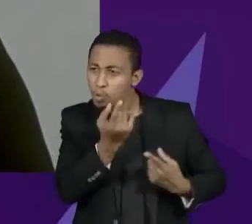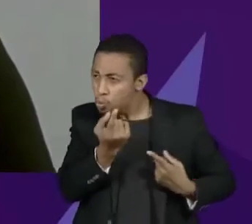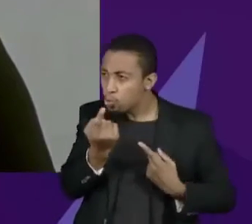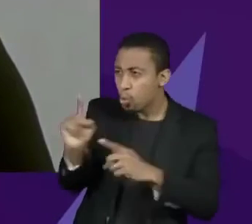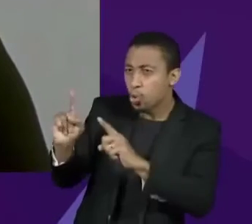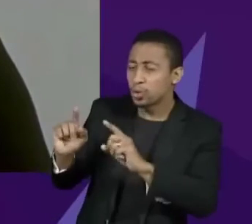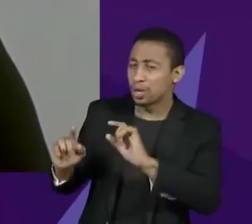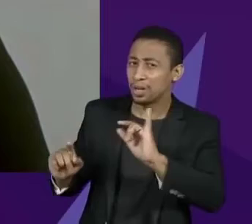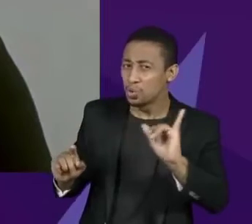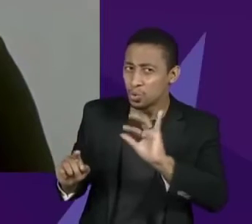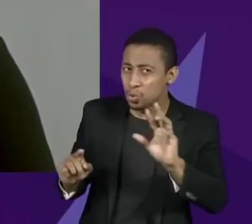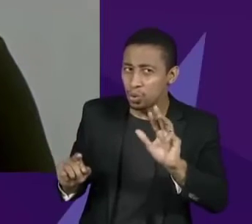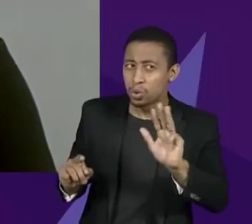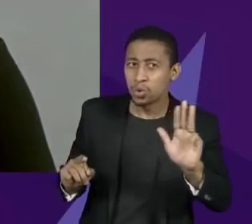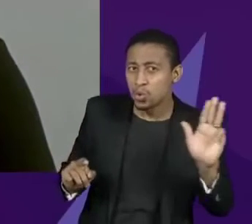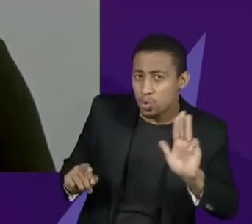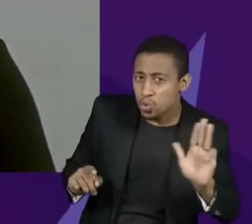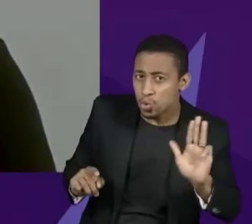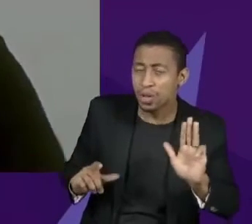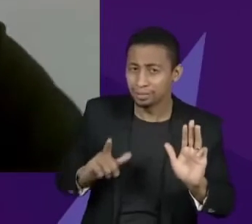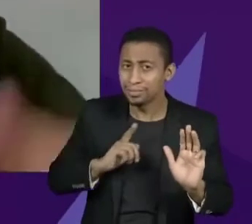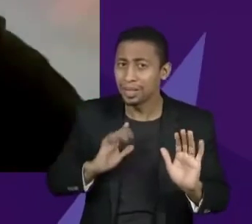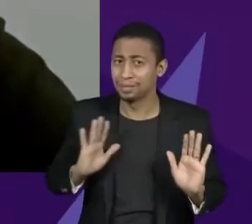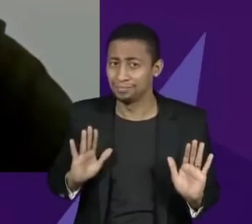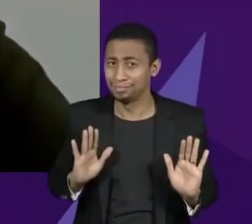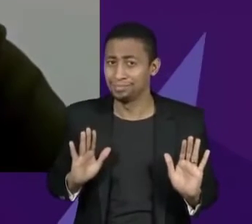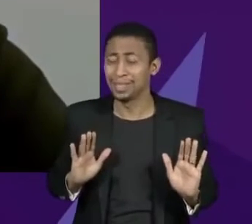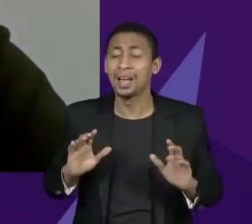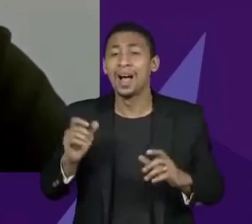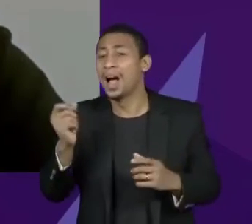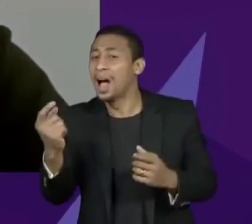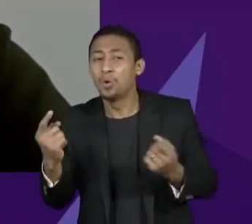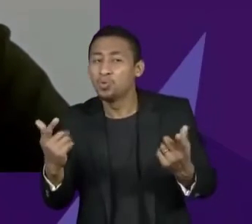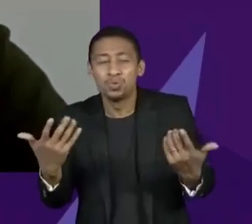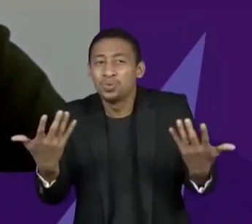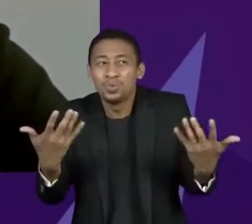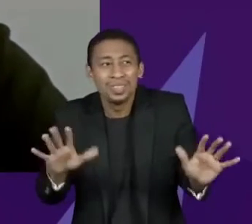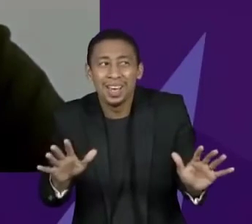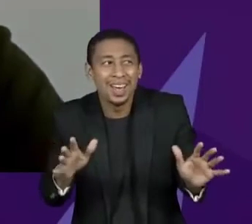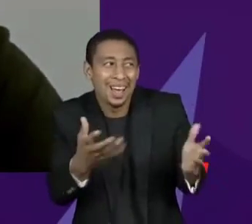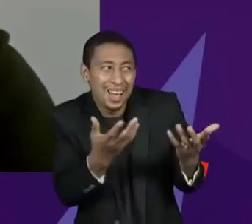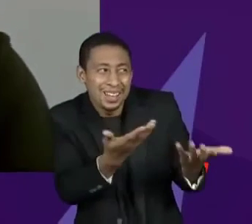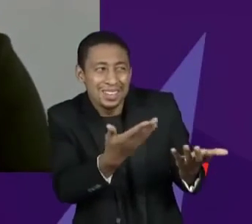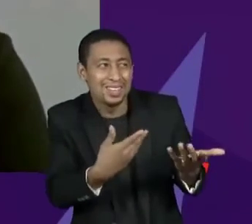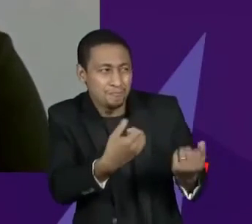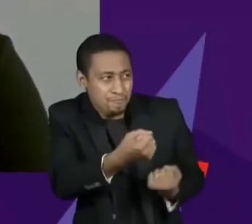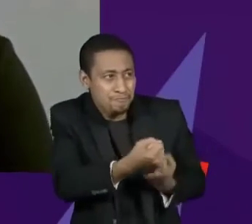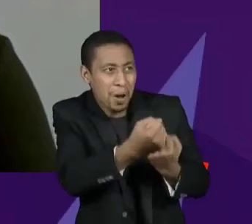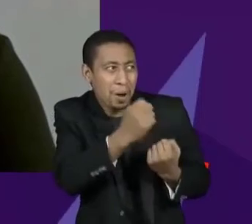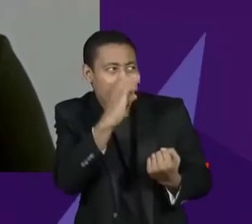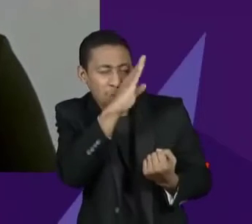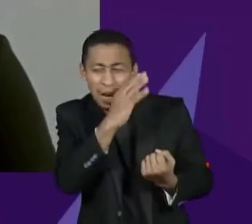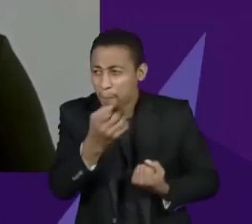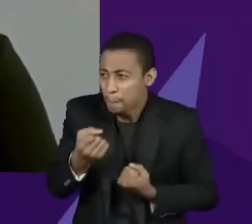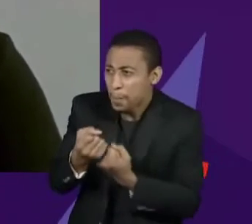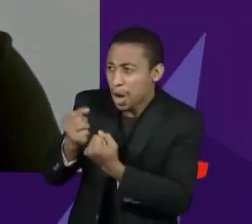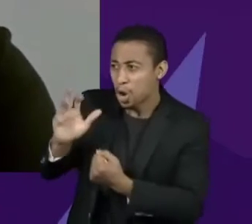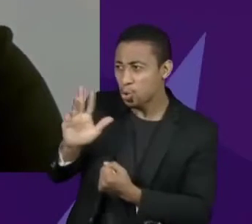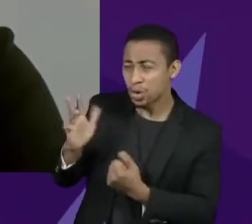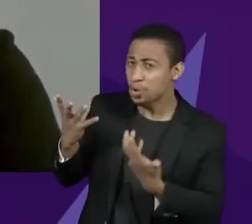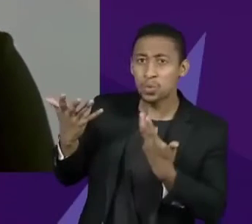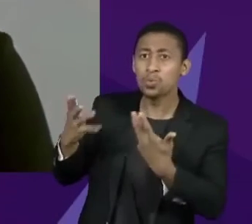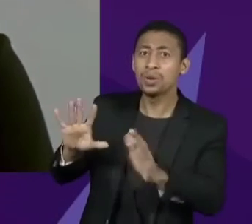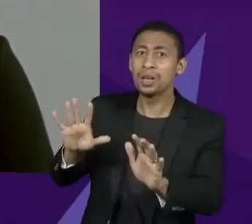são nem lulistas, que não querem engolir o sapo, nem bolsonaristas, que não querem engolir uma arma, né? Encontrar